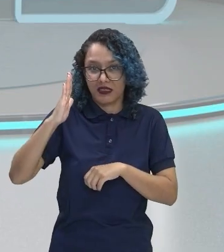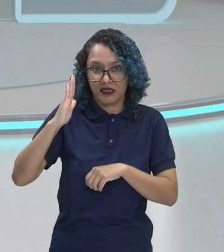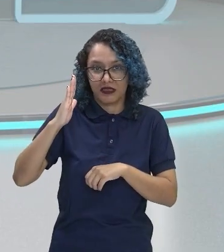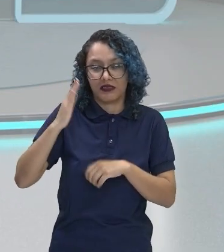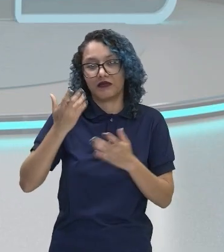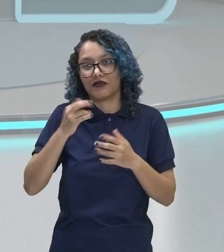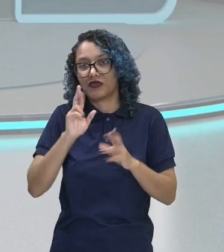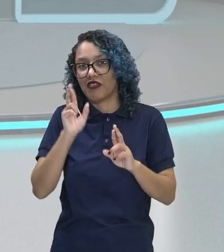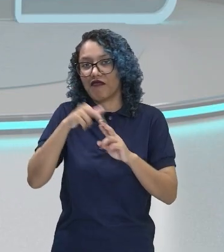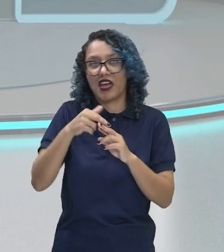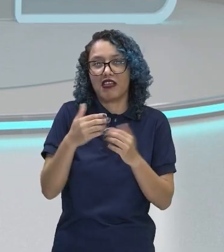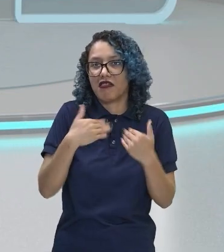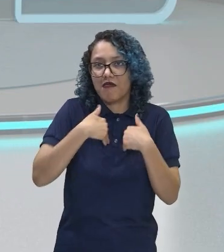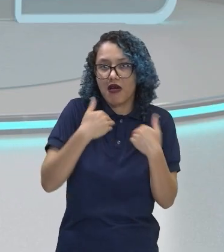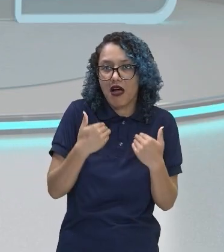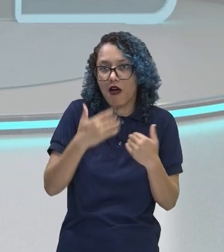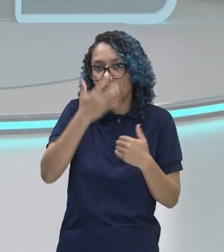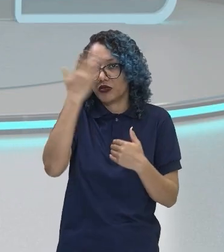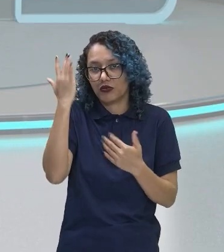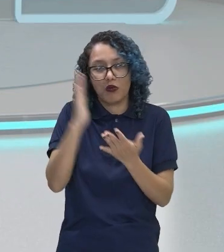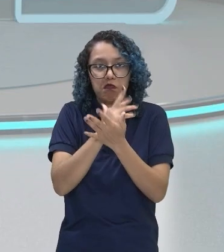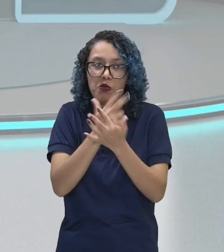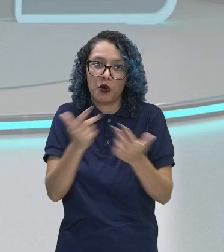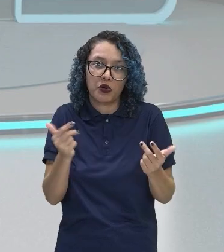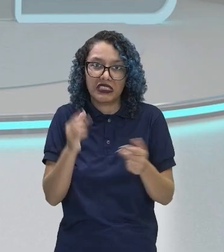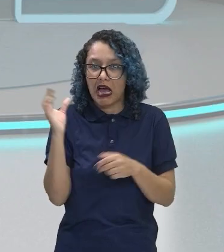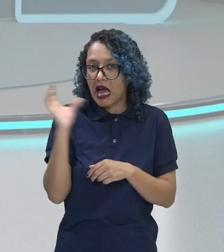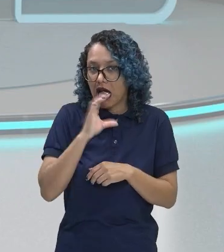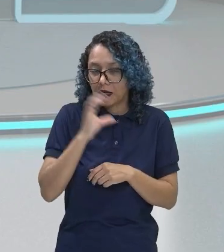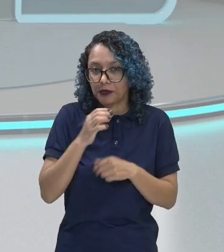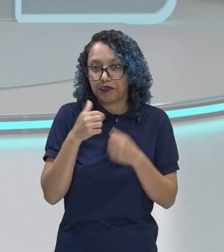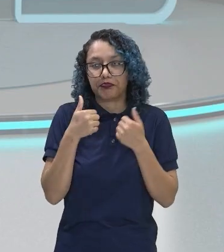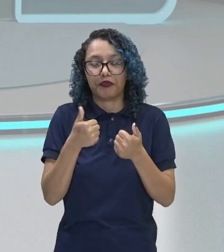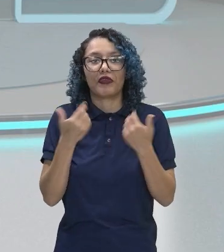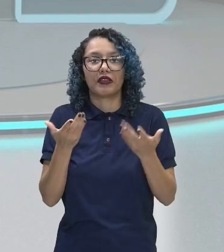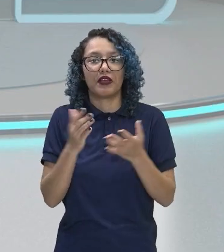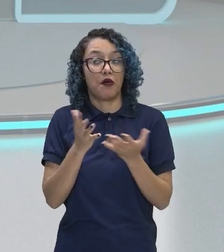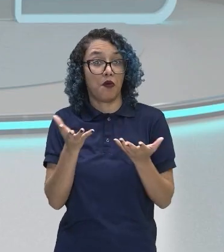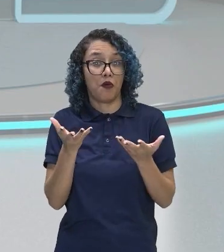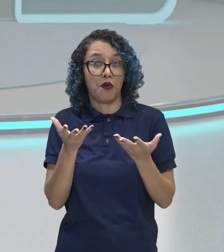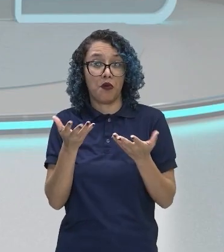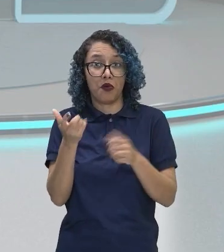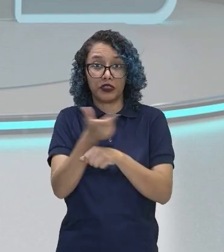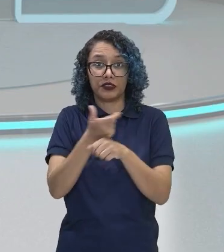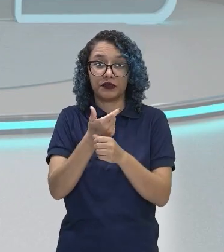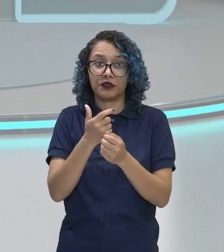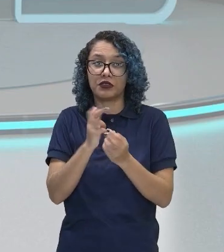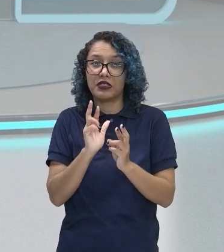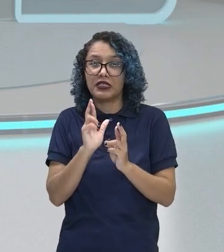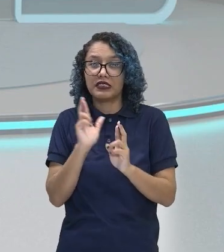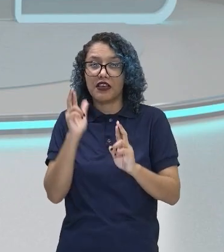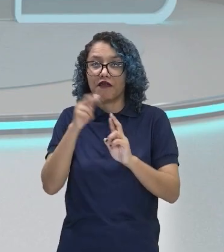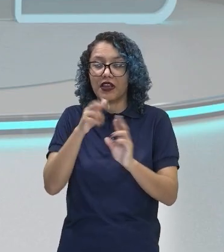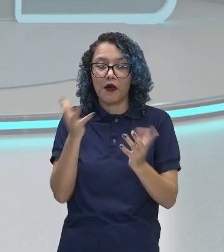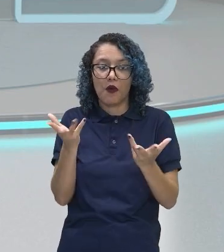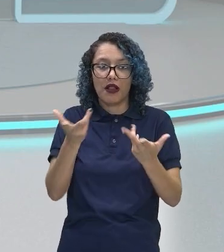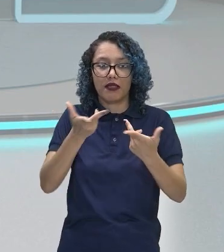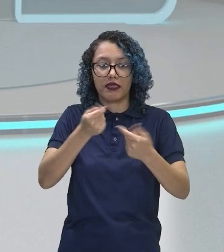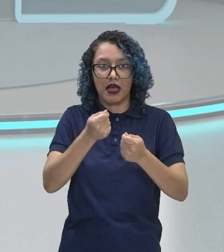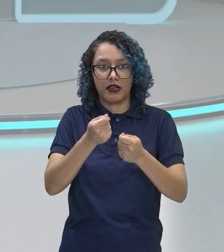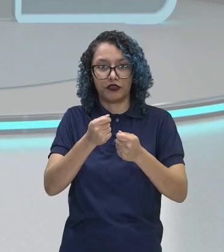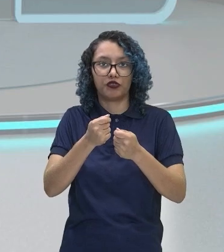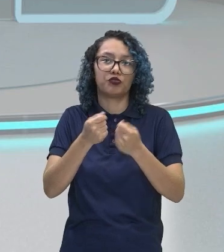uma pessoa, alguma coisa, tá certo? Então o adjetivo, ele sempre vai qualificar um substantivo, e quando eu